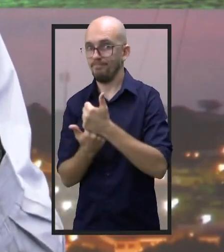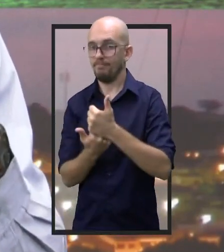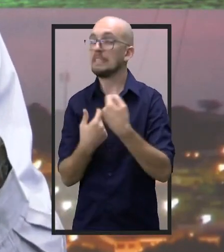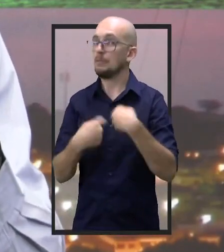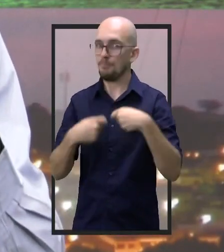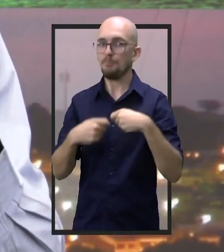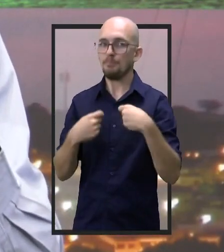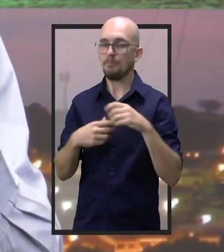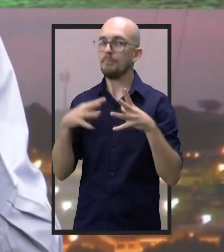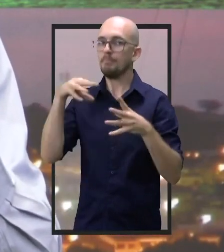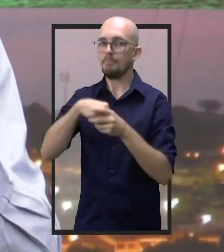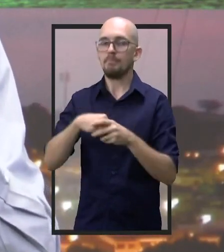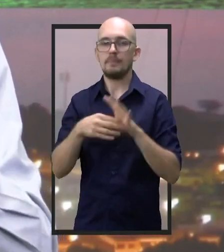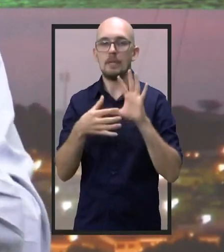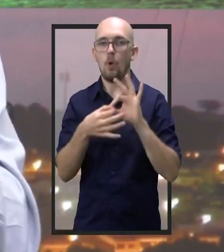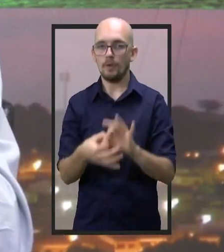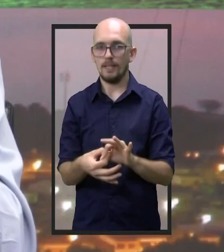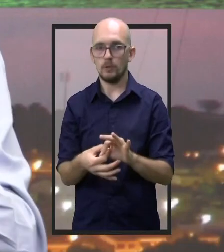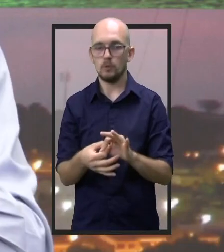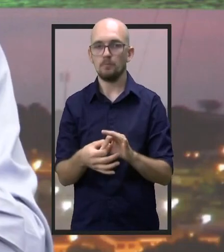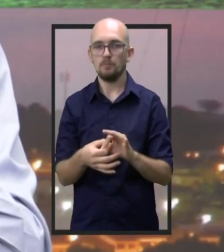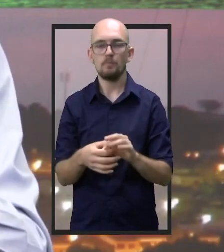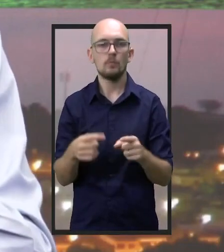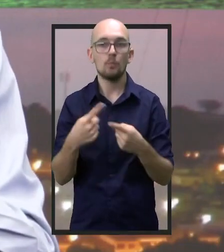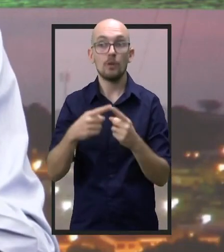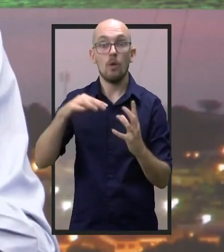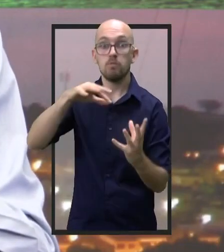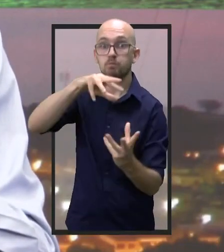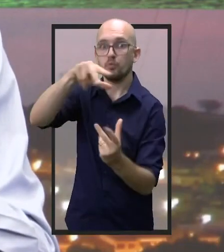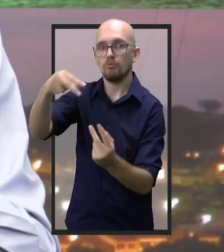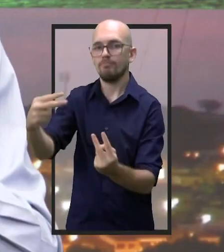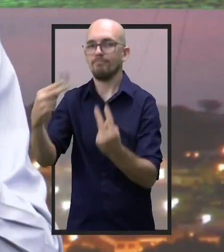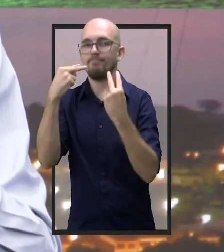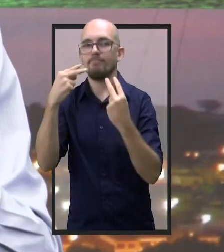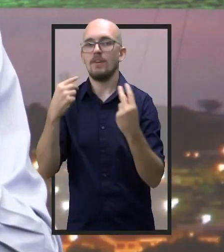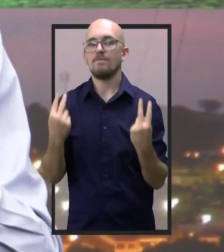contexto. Isso o mercado internacional enxerga como valor.